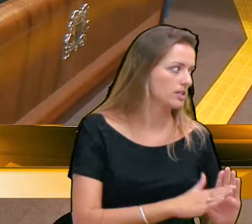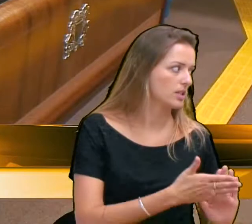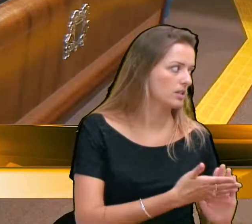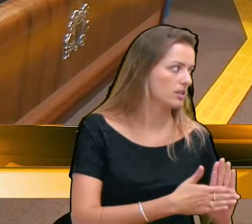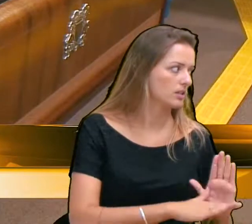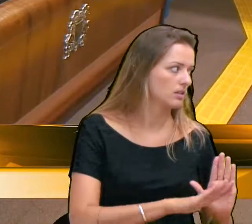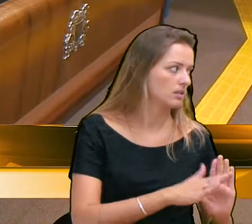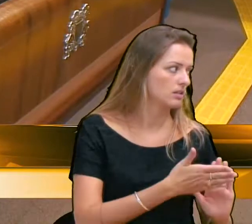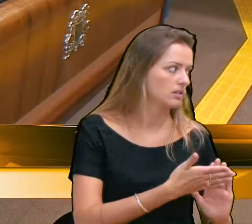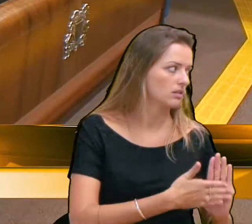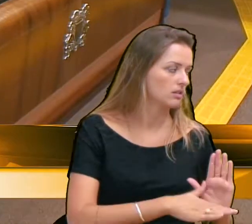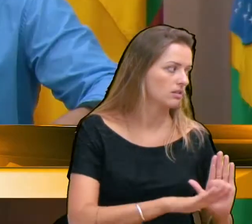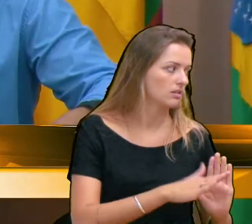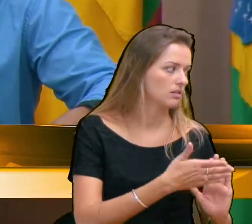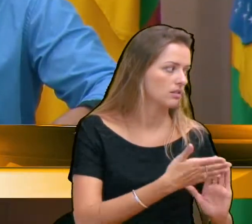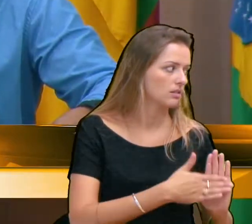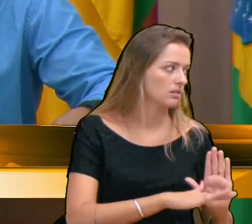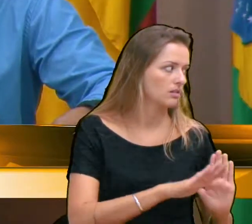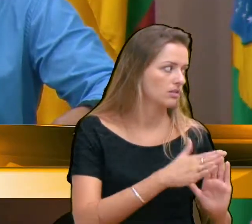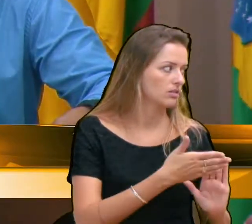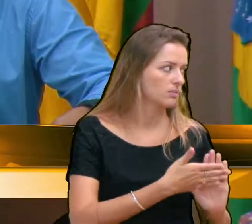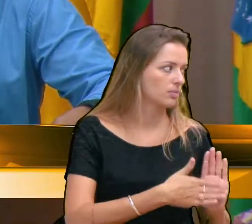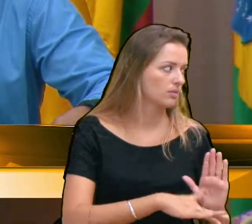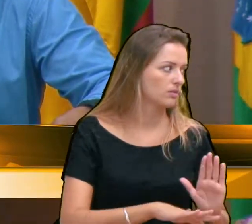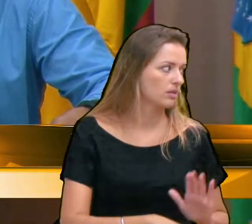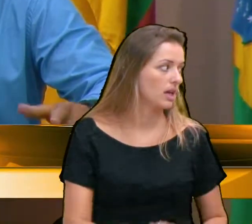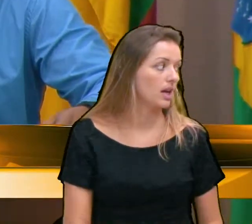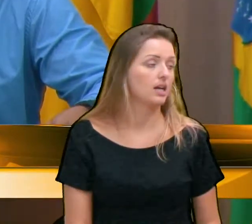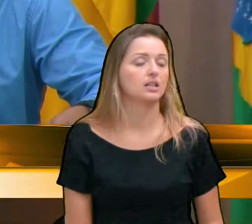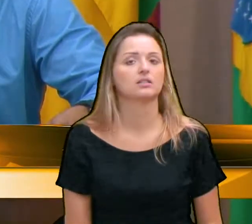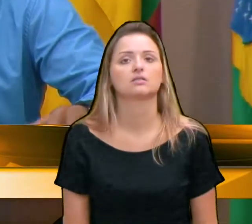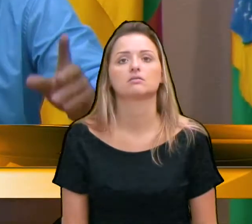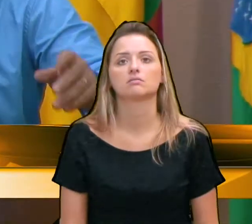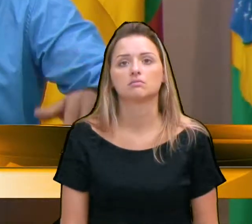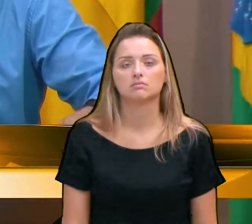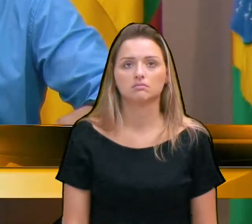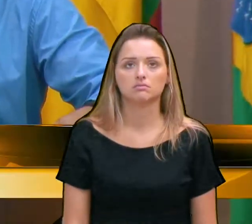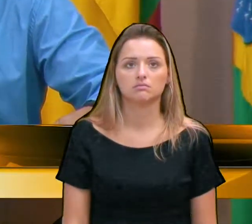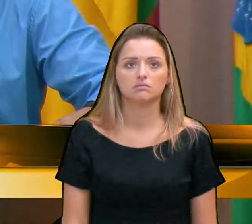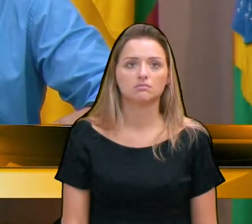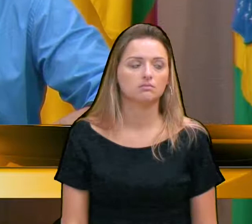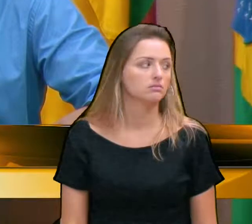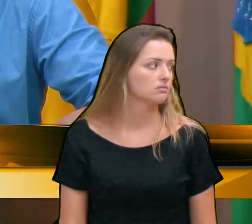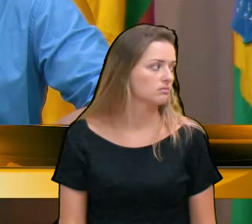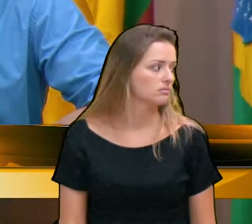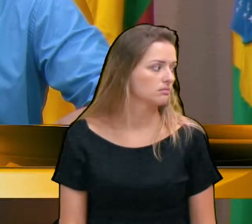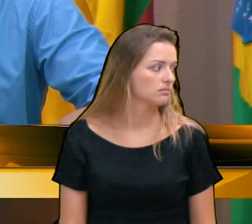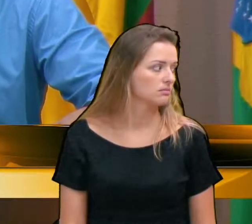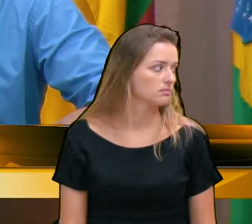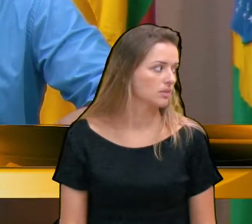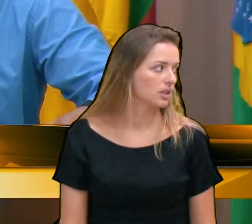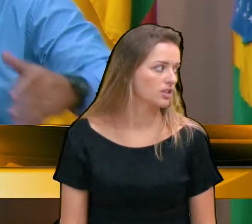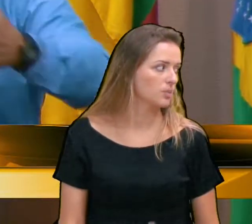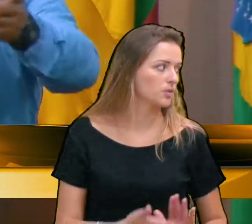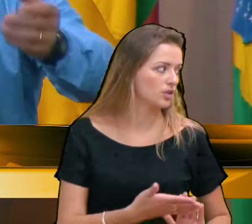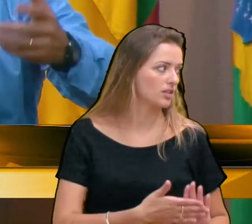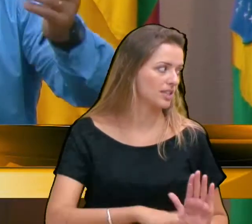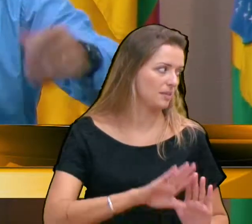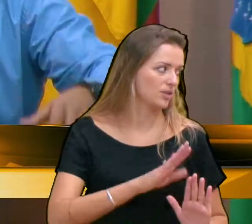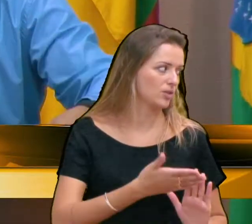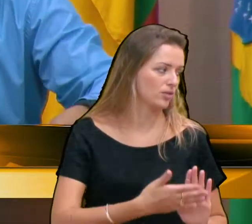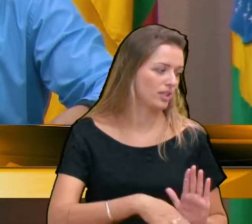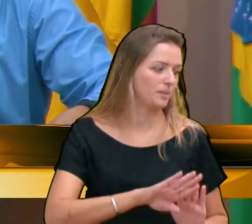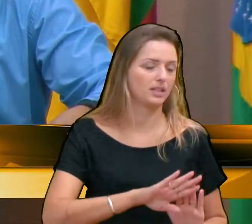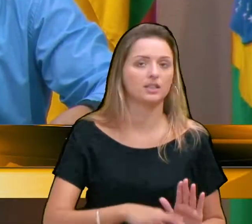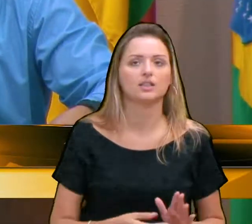Senhor presidente, colegas, vereadoras, estou um pouco aspirando ainda, estava ali mostrando representando a